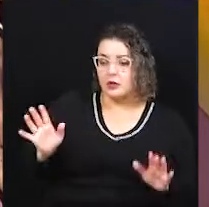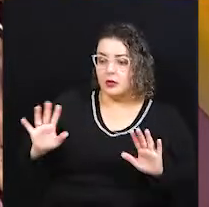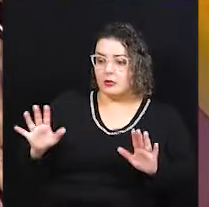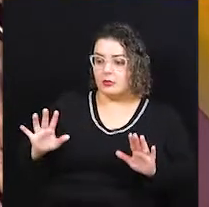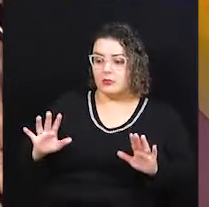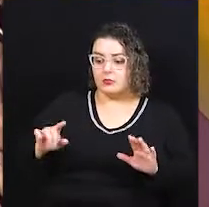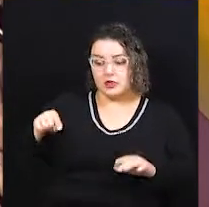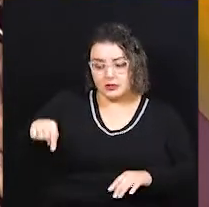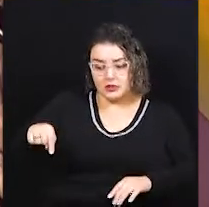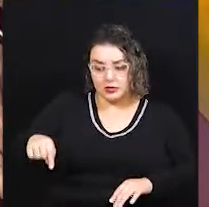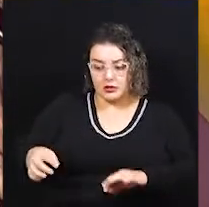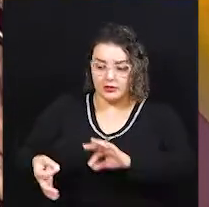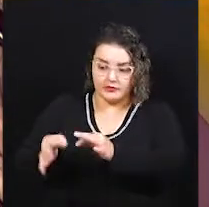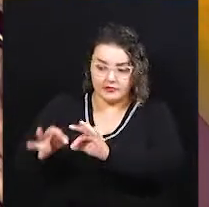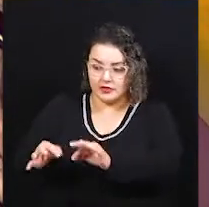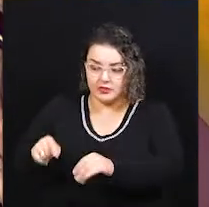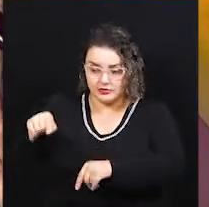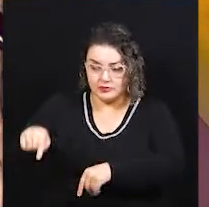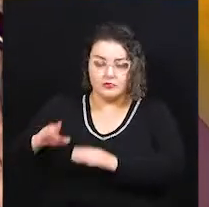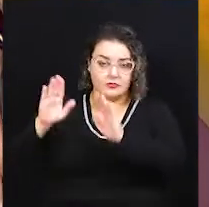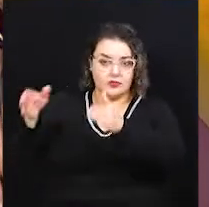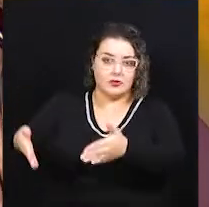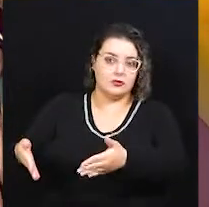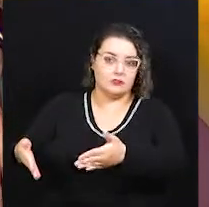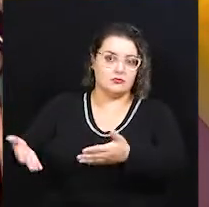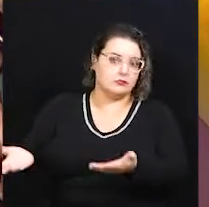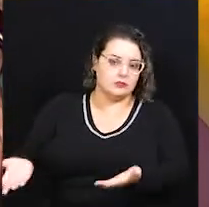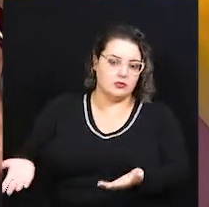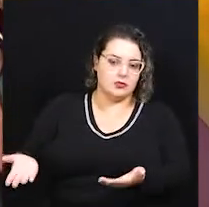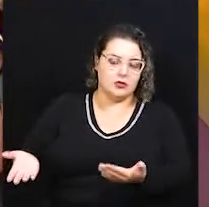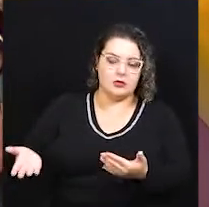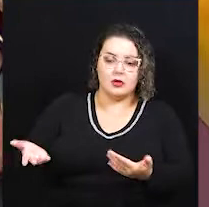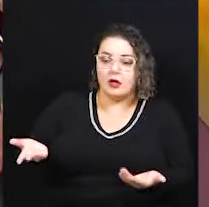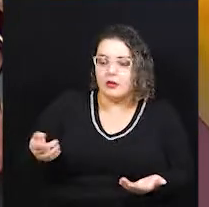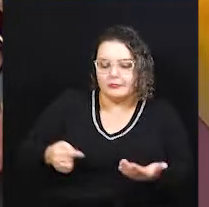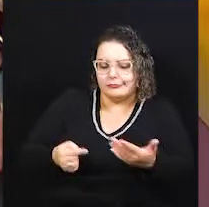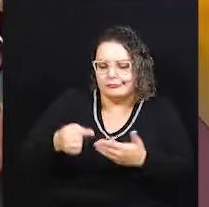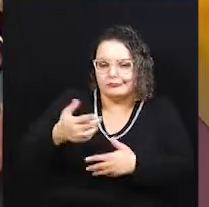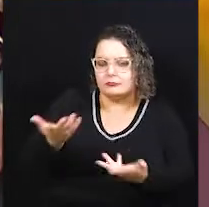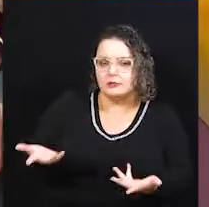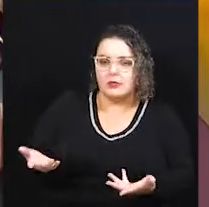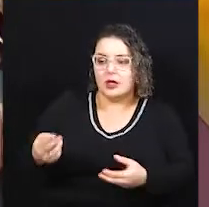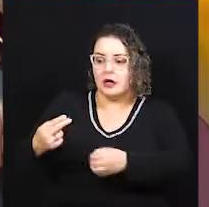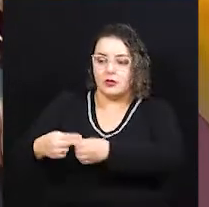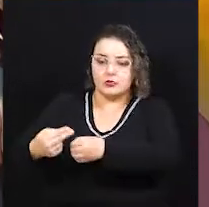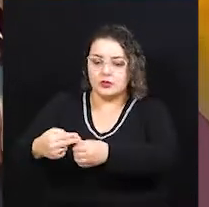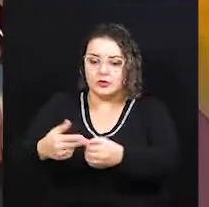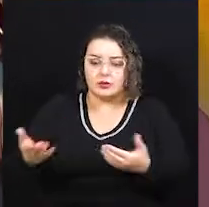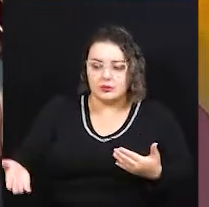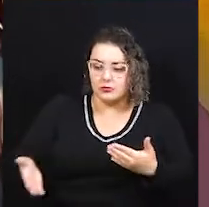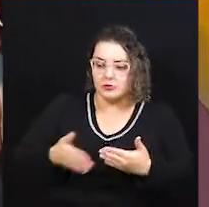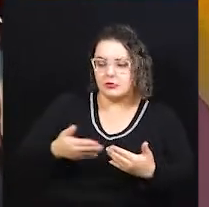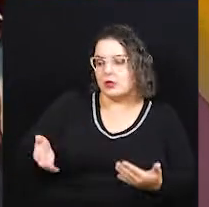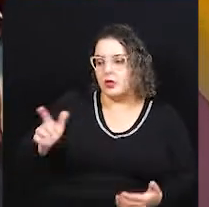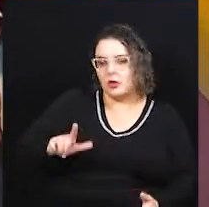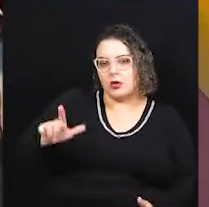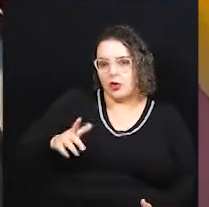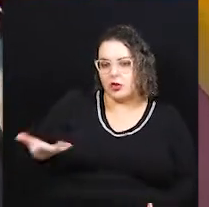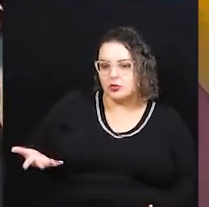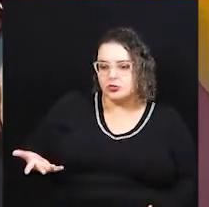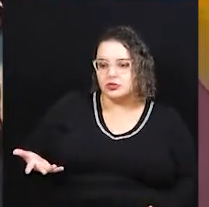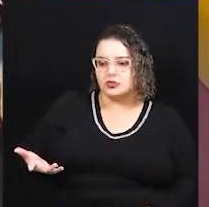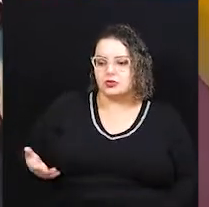mas o meu forte aqui, eu vou optar por Ribeirão Preto, enfim, Unicamp e tal. Claro que o assunto aqui